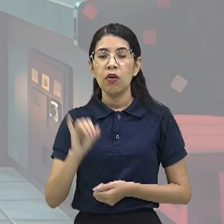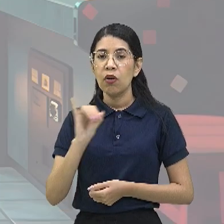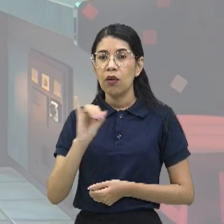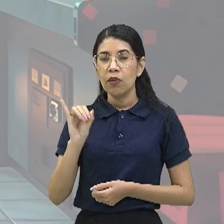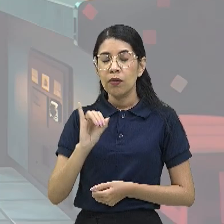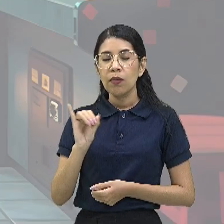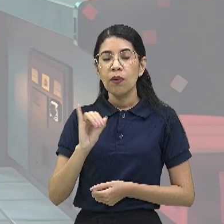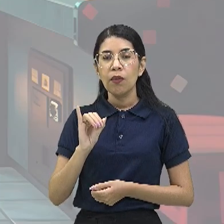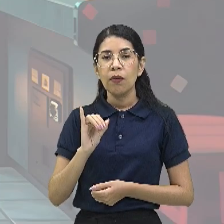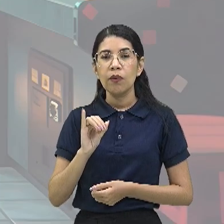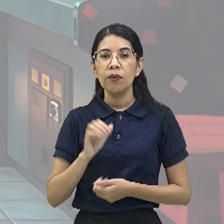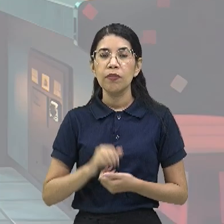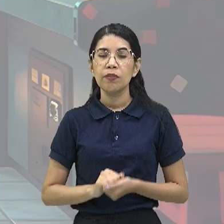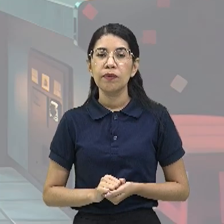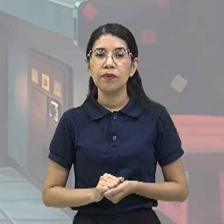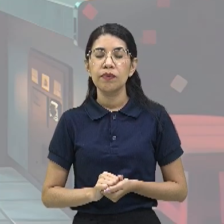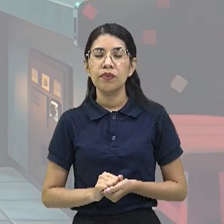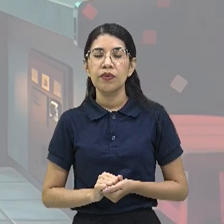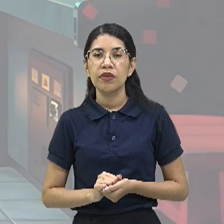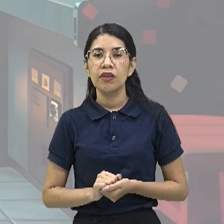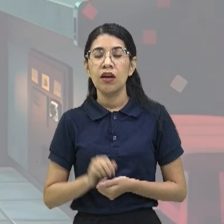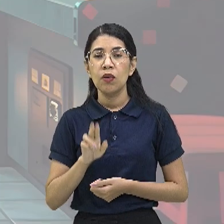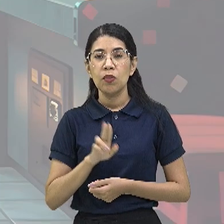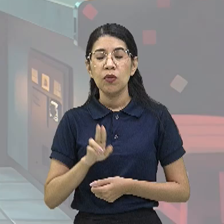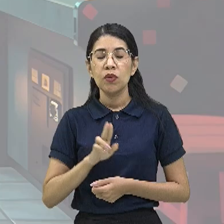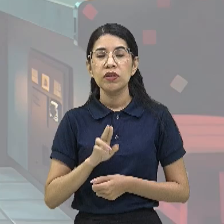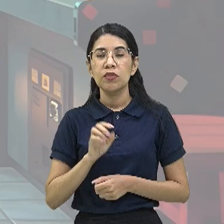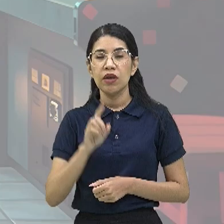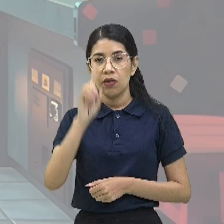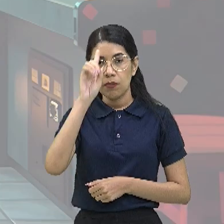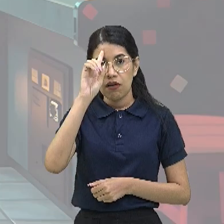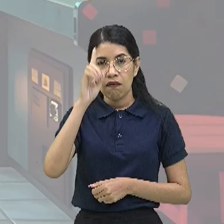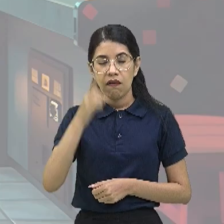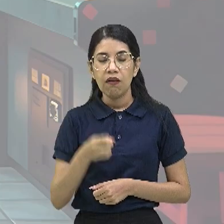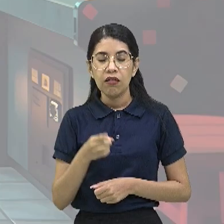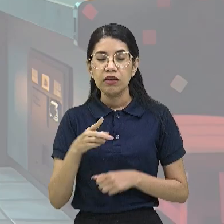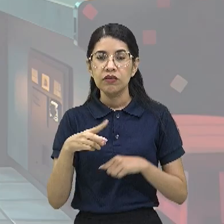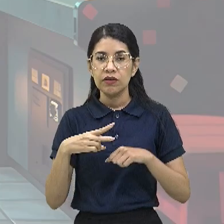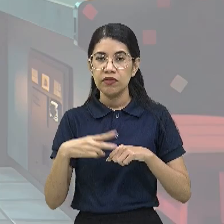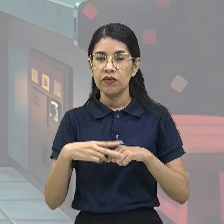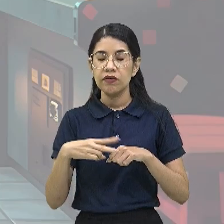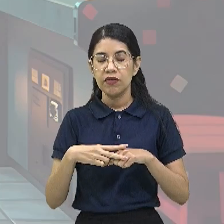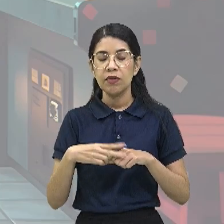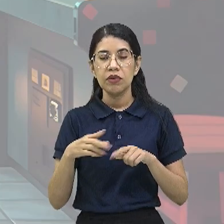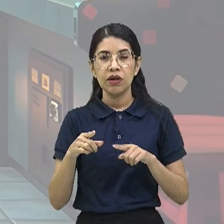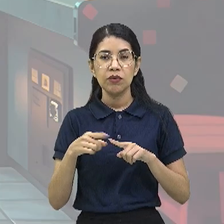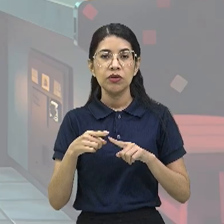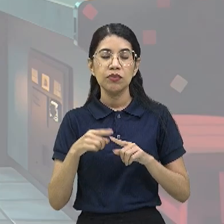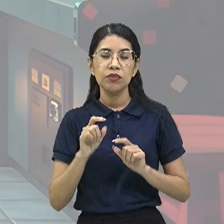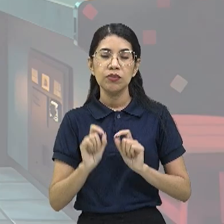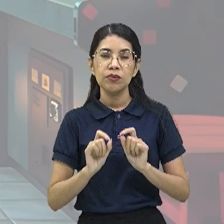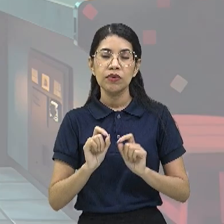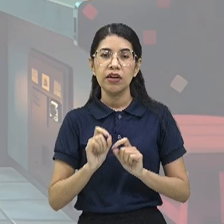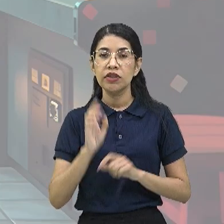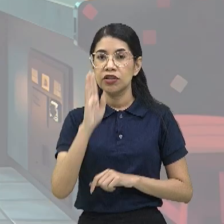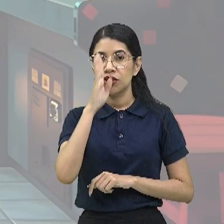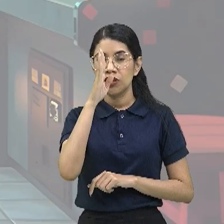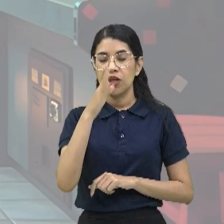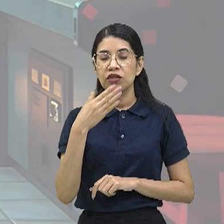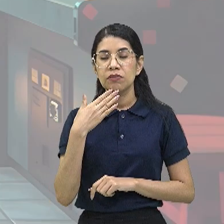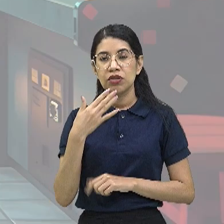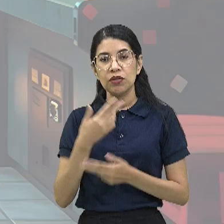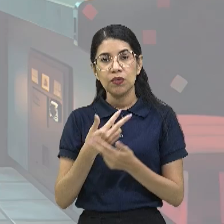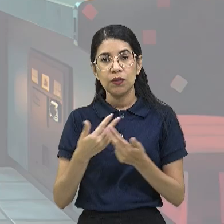Solomon, lend me. Aqui ele está usando o imperativo, que já é uma forma direta de pedir